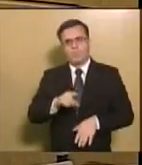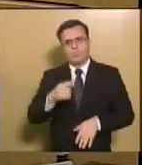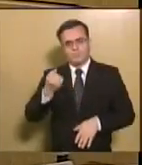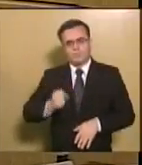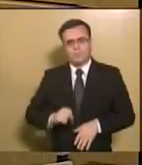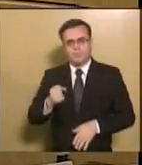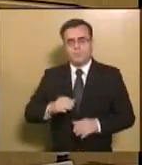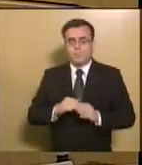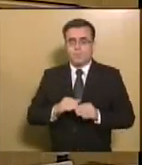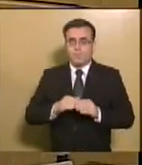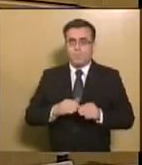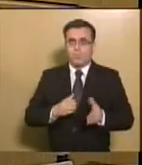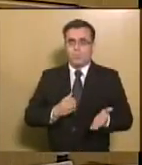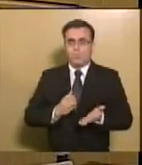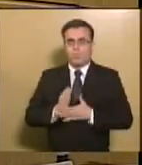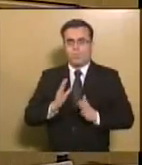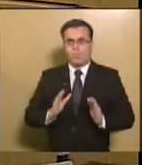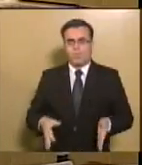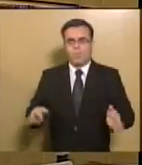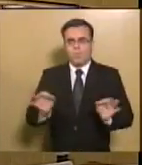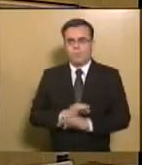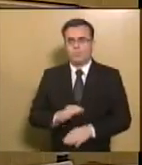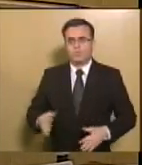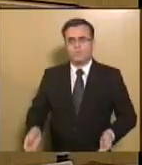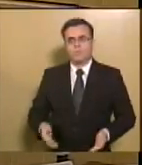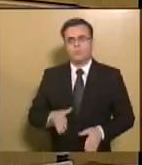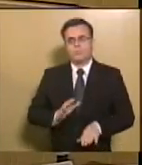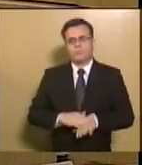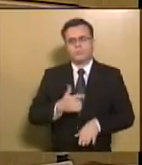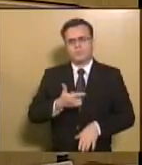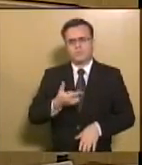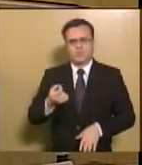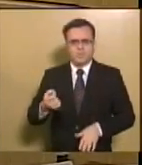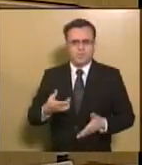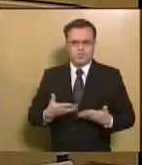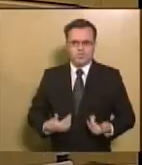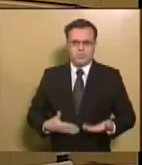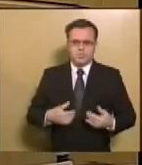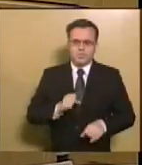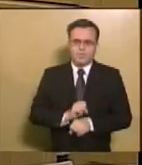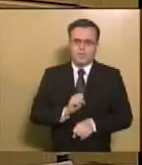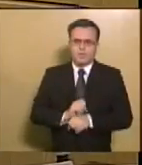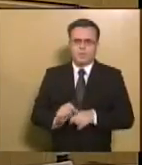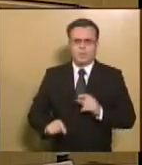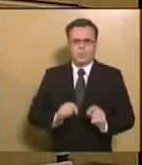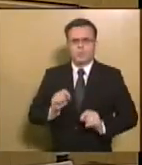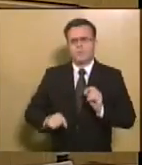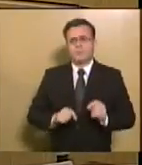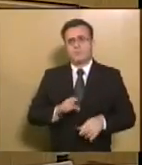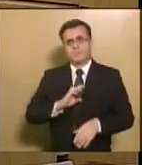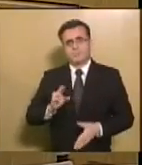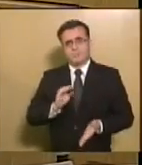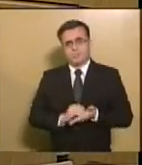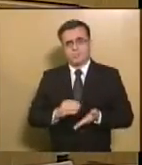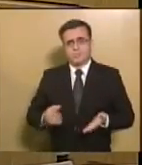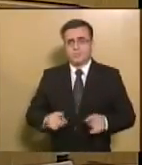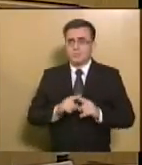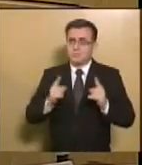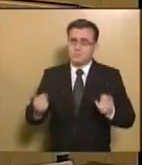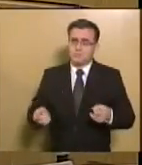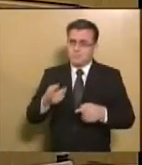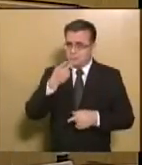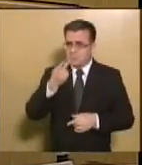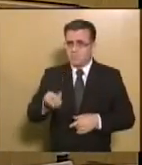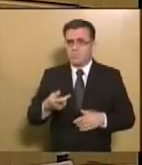num concurso público realizado da Polícia Civil, mais de 200 jovens esperando ainda a sua nomeação. Mas ouço, pela ordem